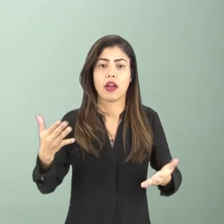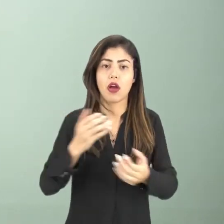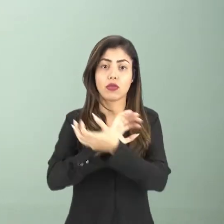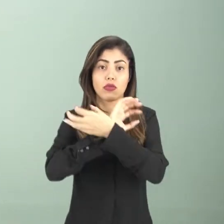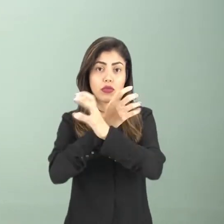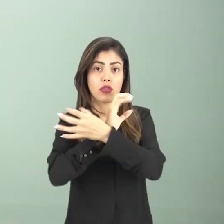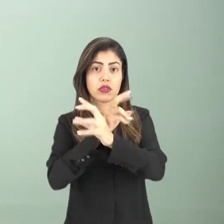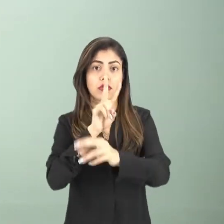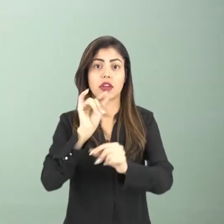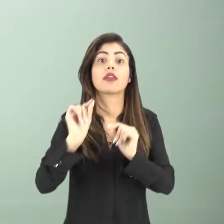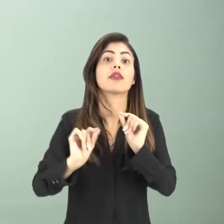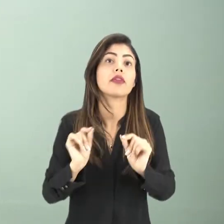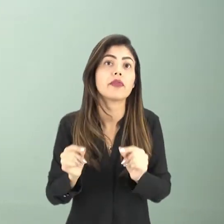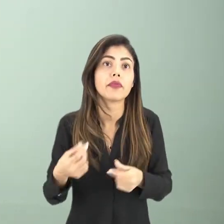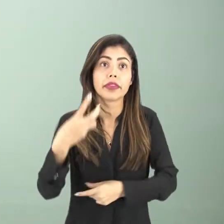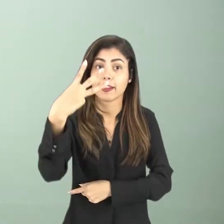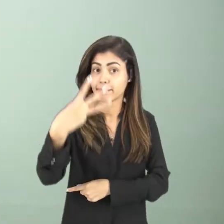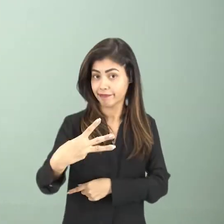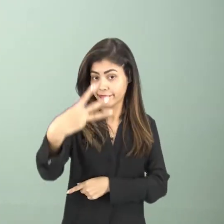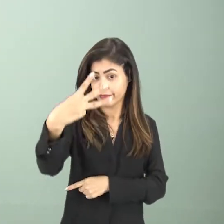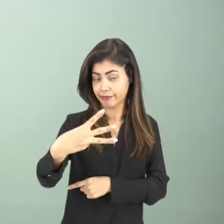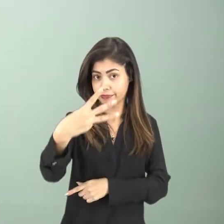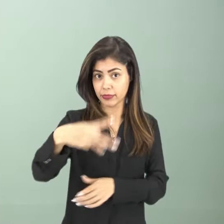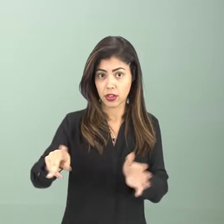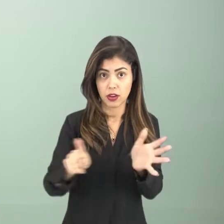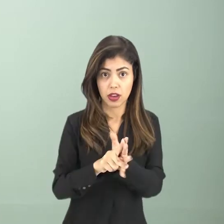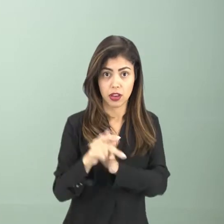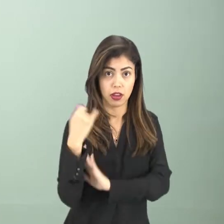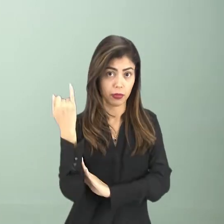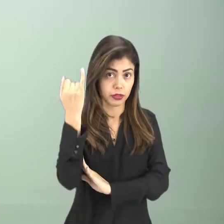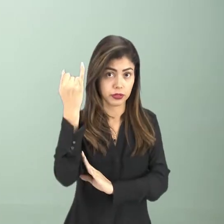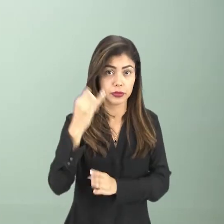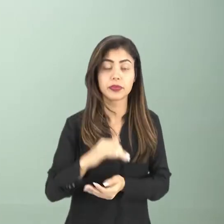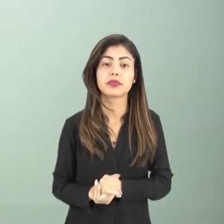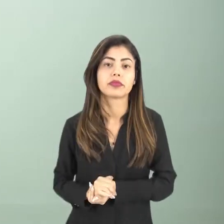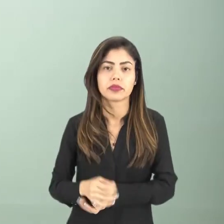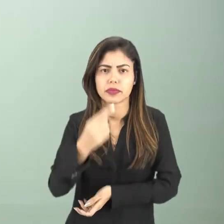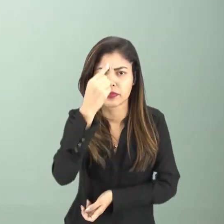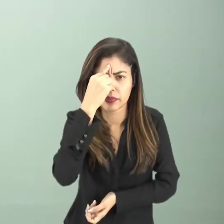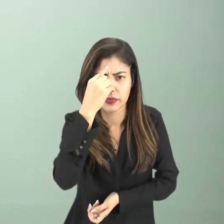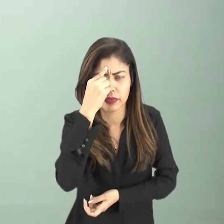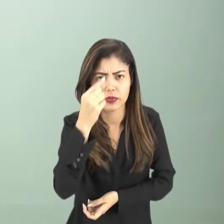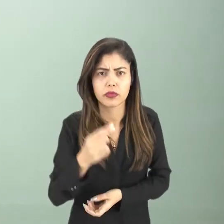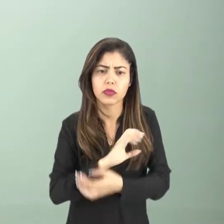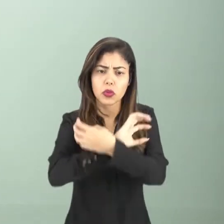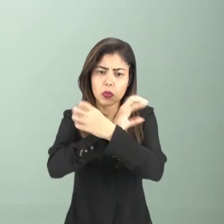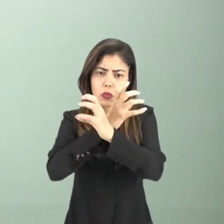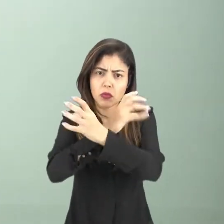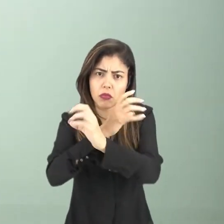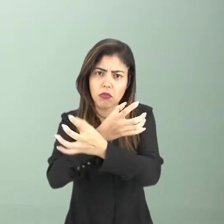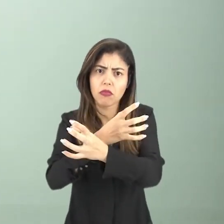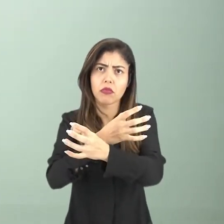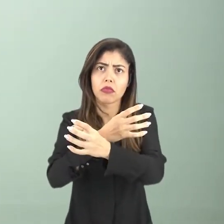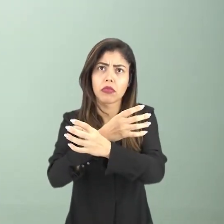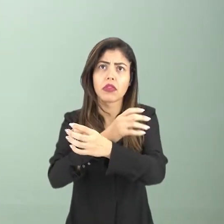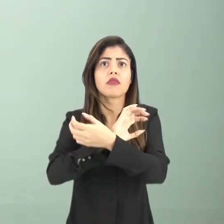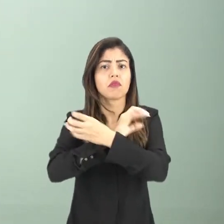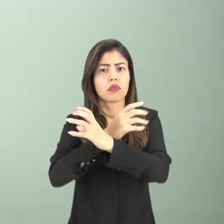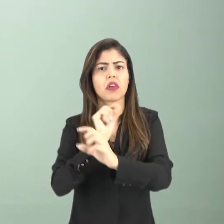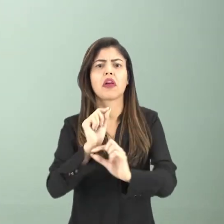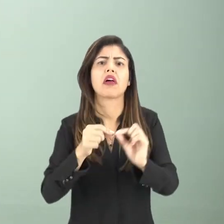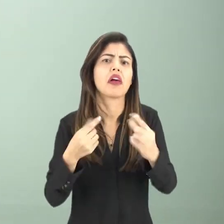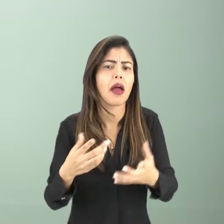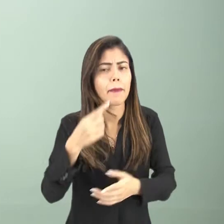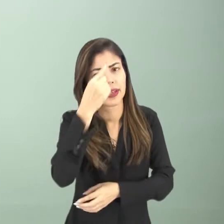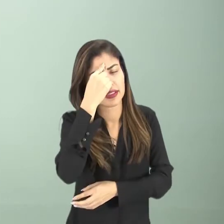vão possuir ainda aí 3 funções principais, né? Quando a gente pensa em osso, quando a gente pensa em esqueleto, geralmente